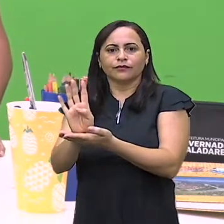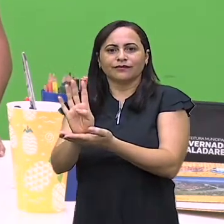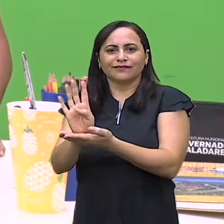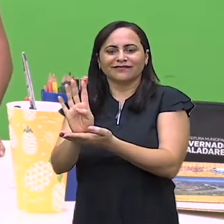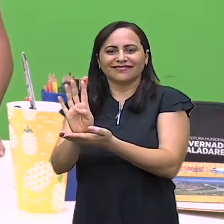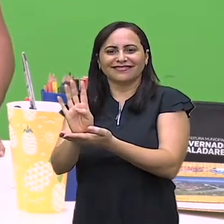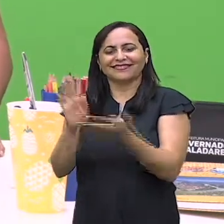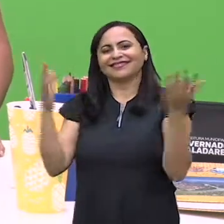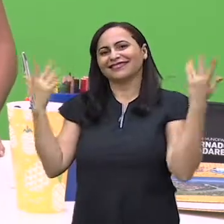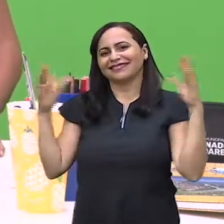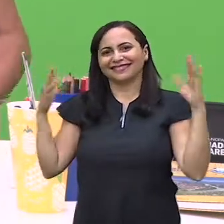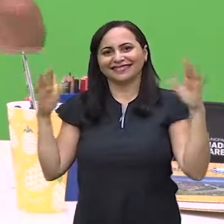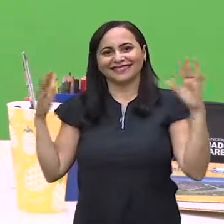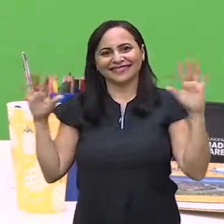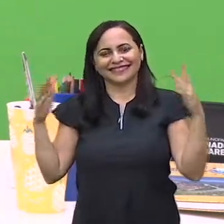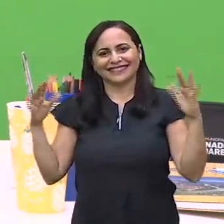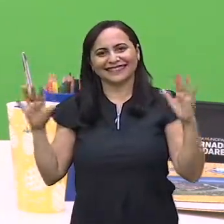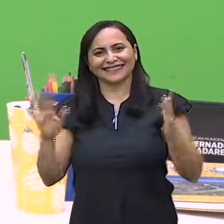Quatro!